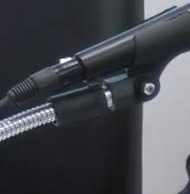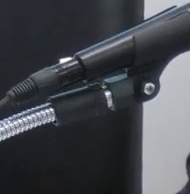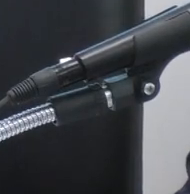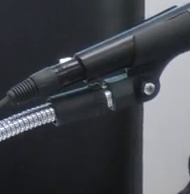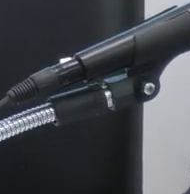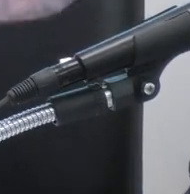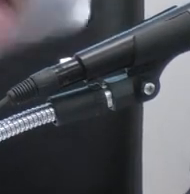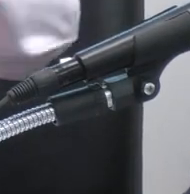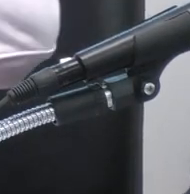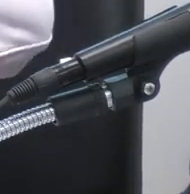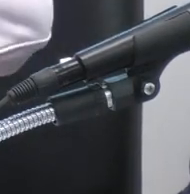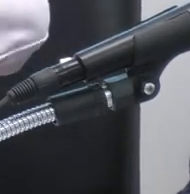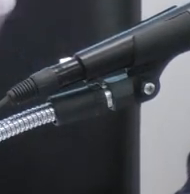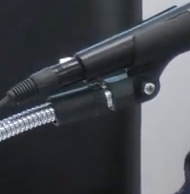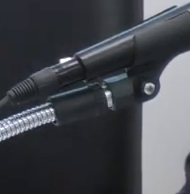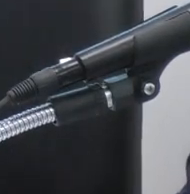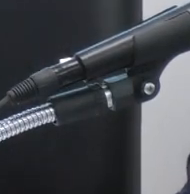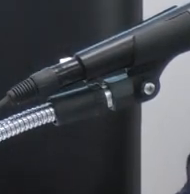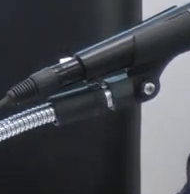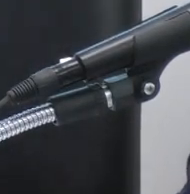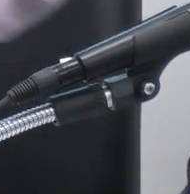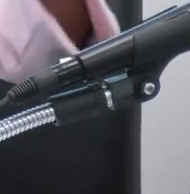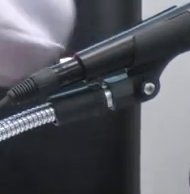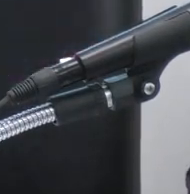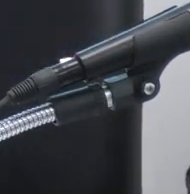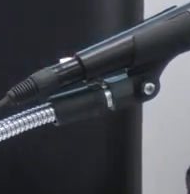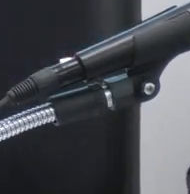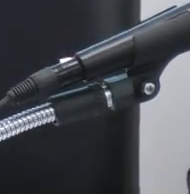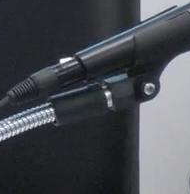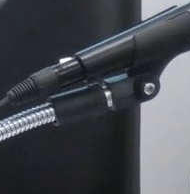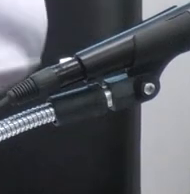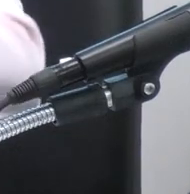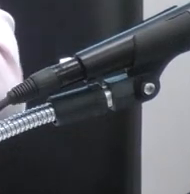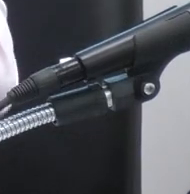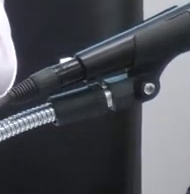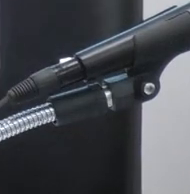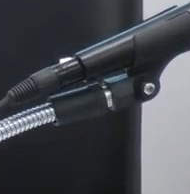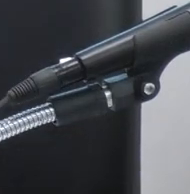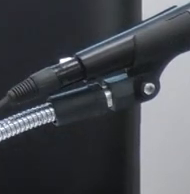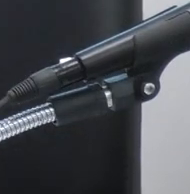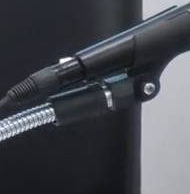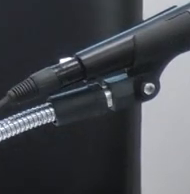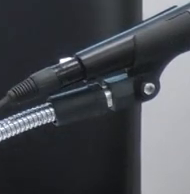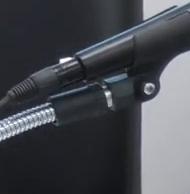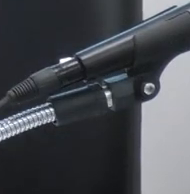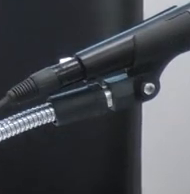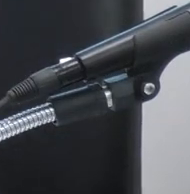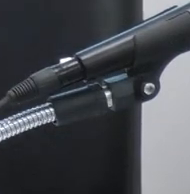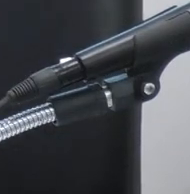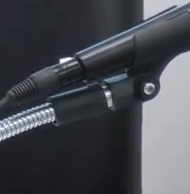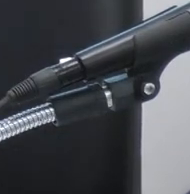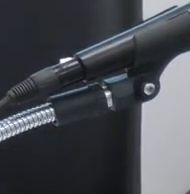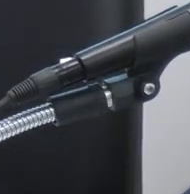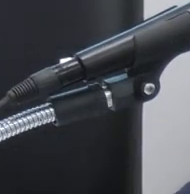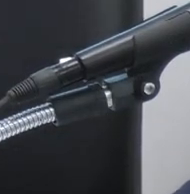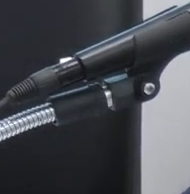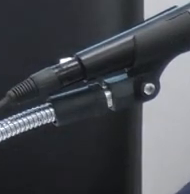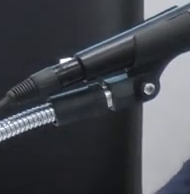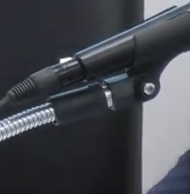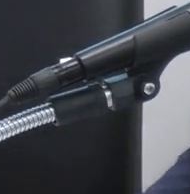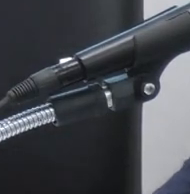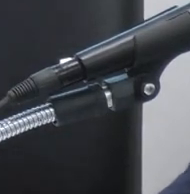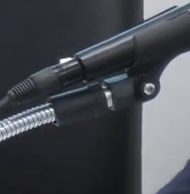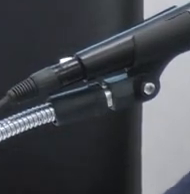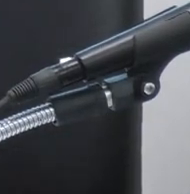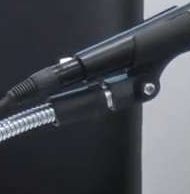das embarcações que tem encalhado na Baía de Guanabara e vamos abrir essa questão. Eu fiz essa pergunta, quem fiscaliza o Porto do Açu?